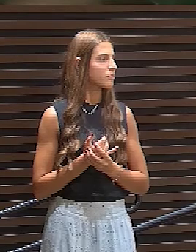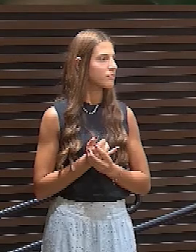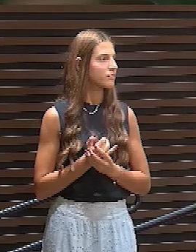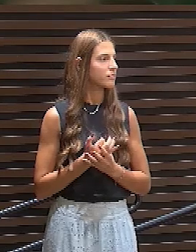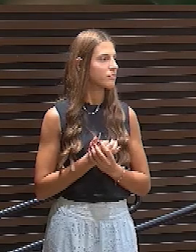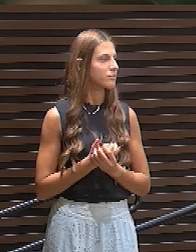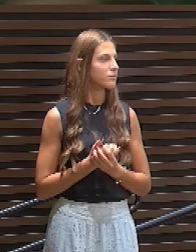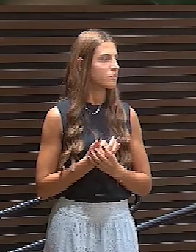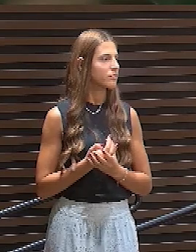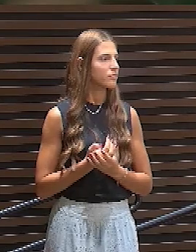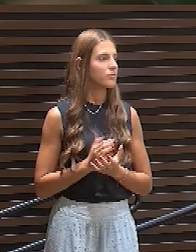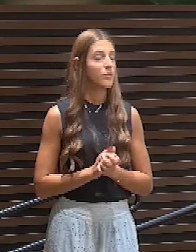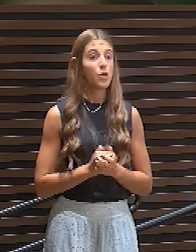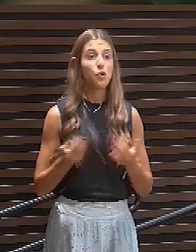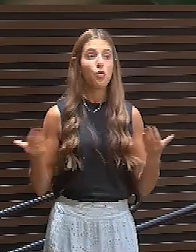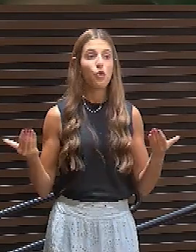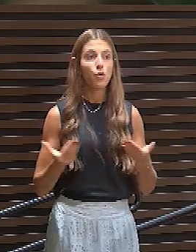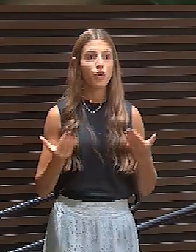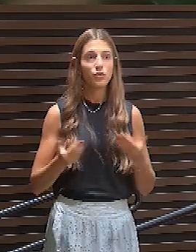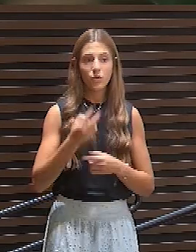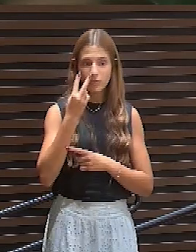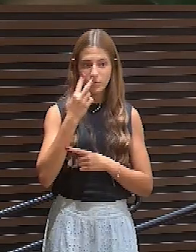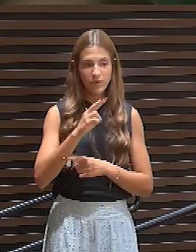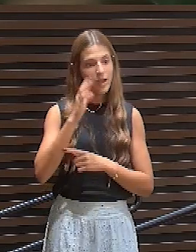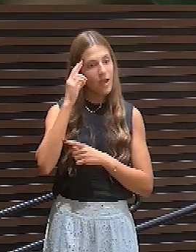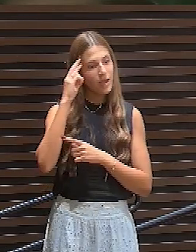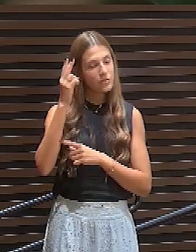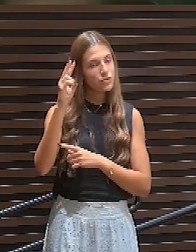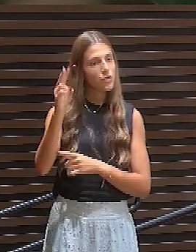Hoje nós vamos para Noé.